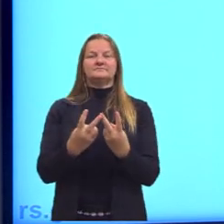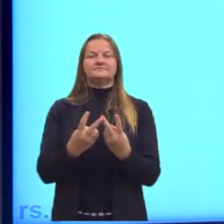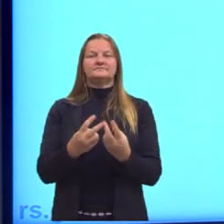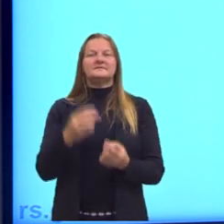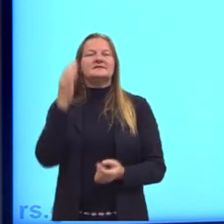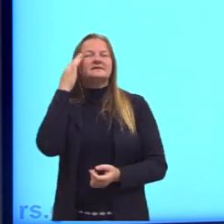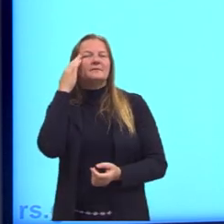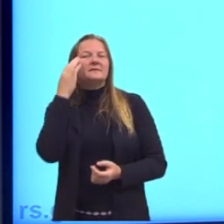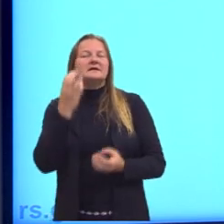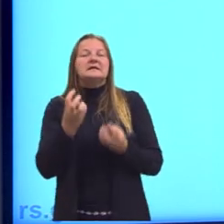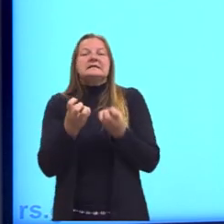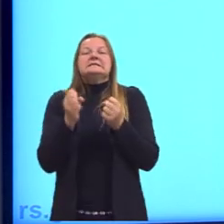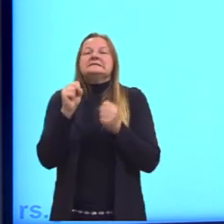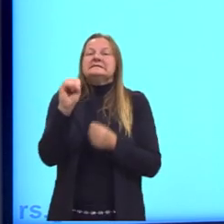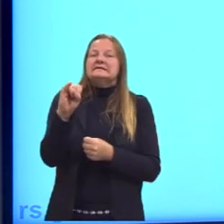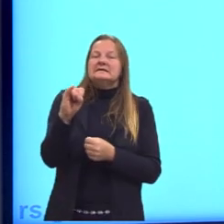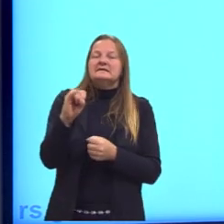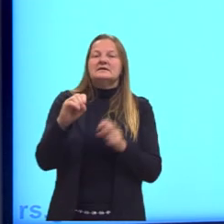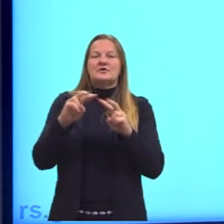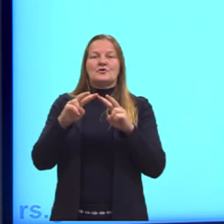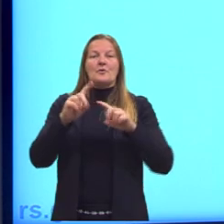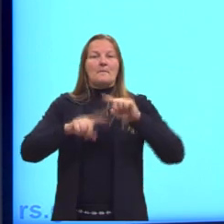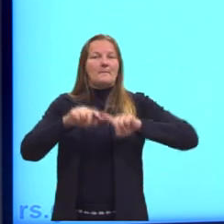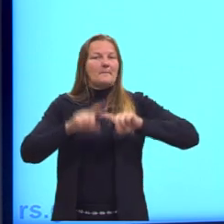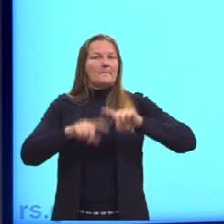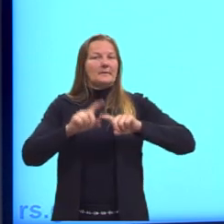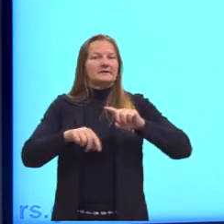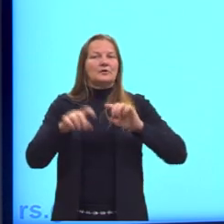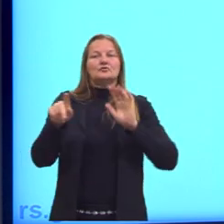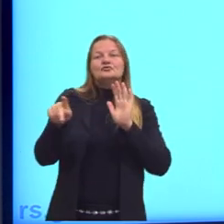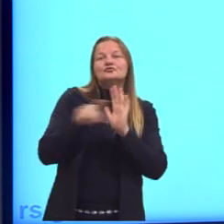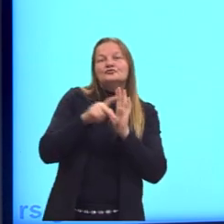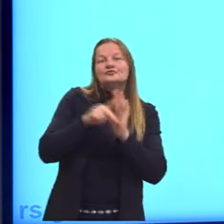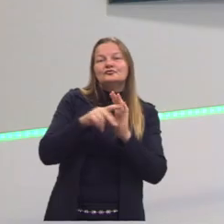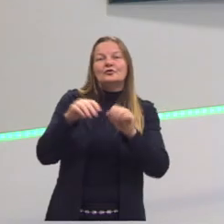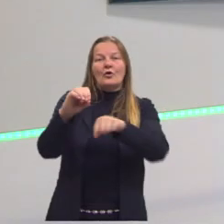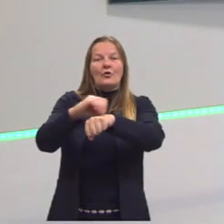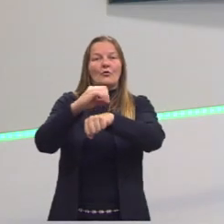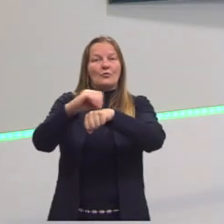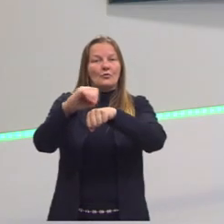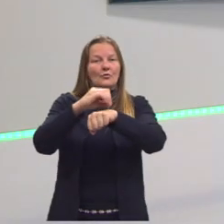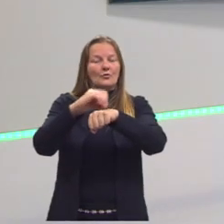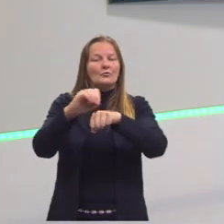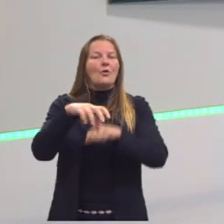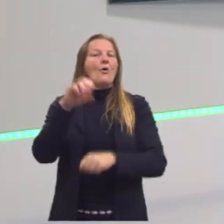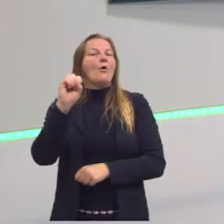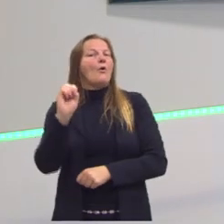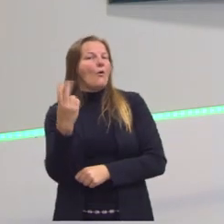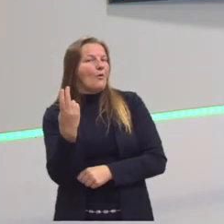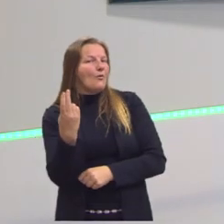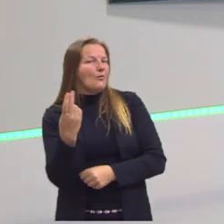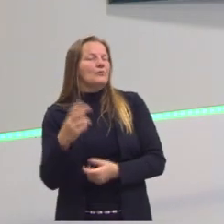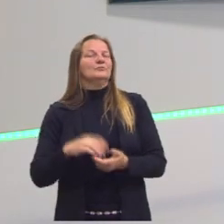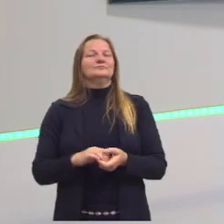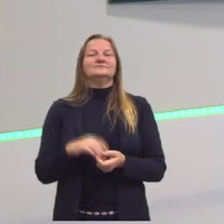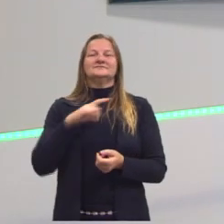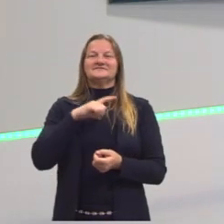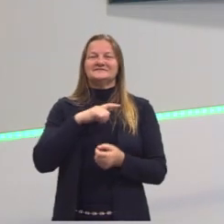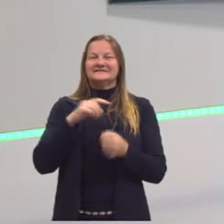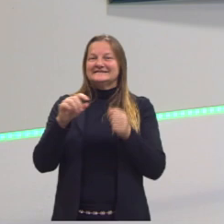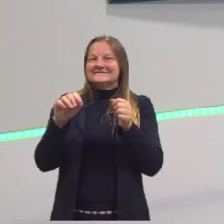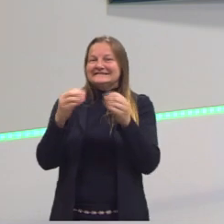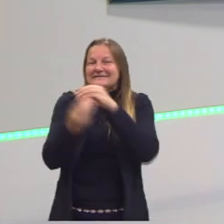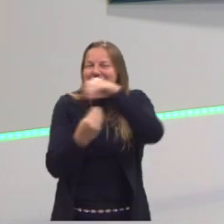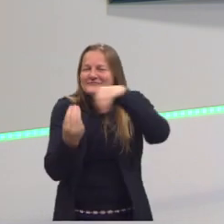ele conseguiria saber se esse material aqui ele é totalmente de era totalmente de ouro ou tem